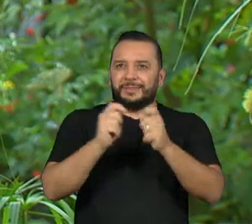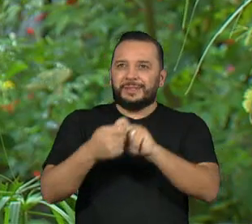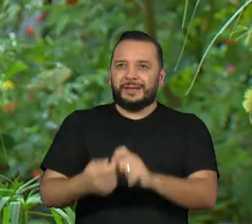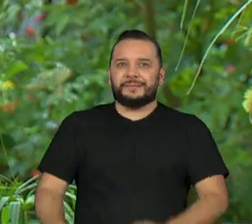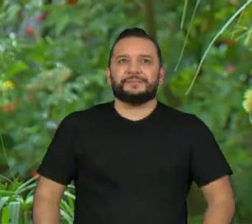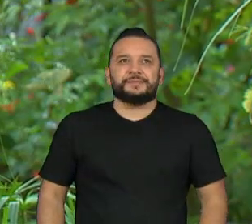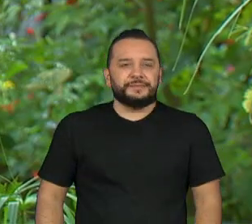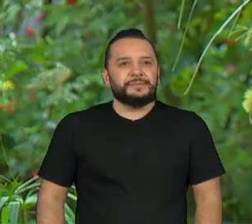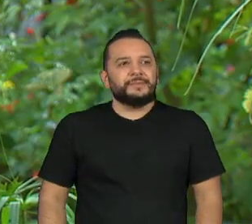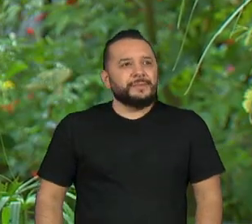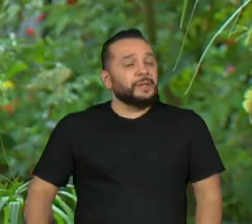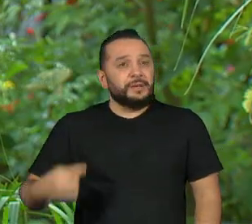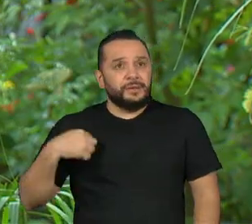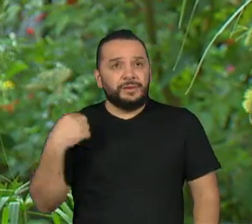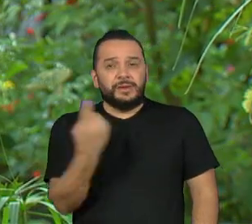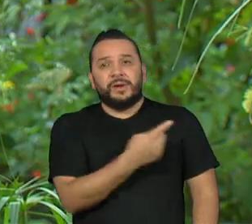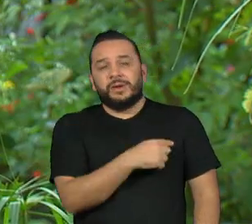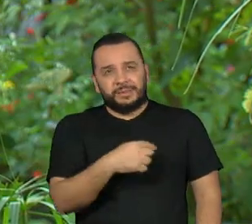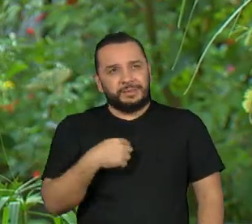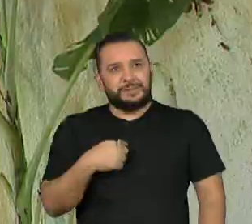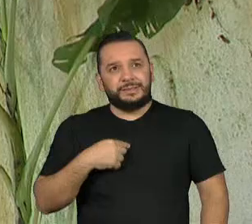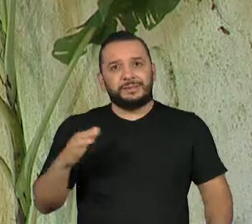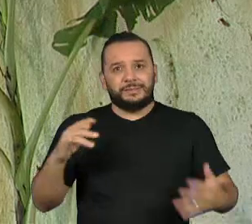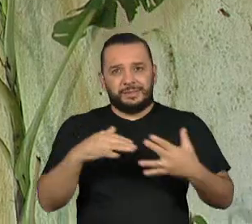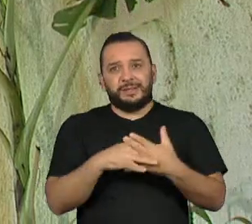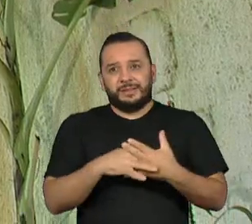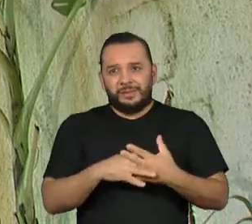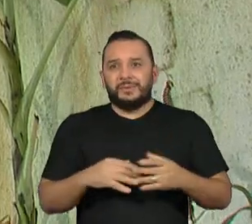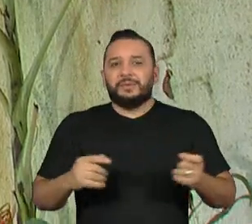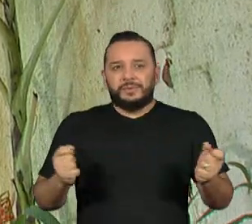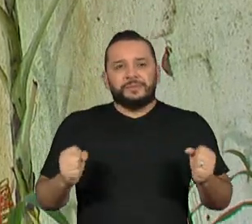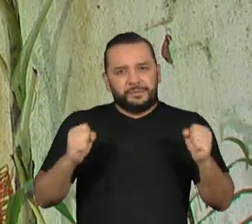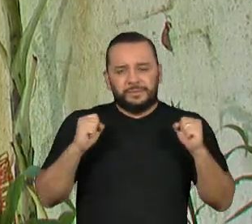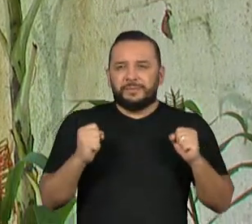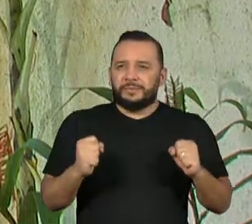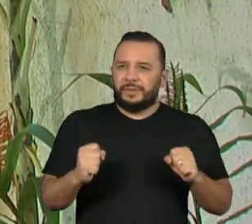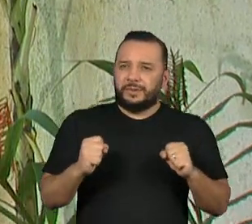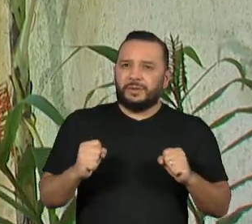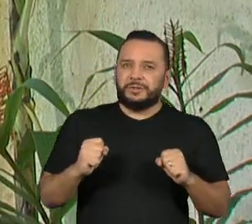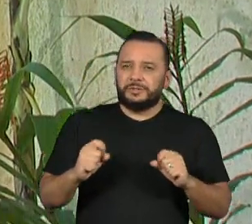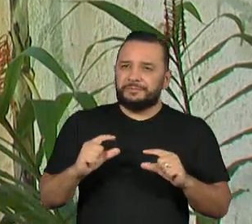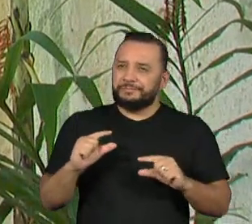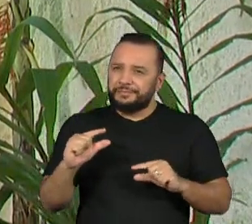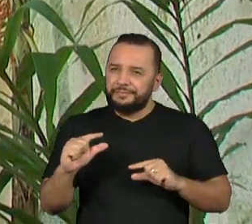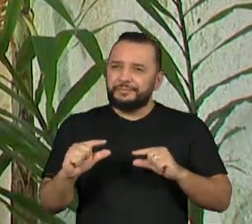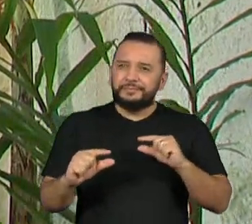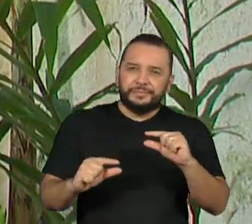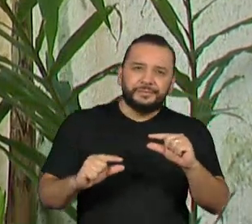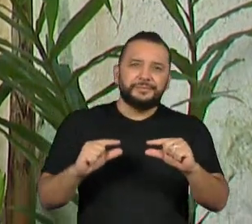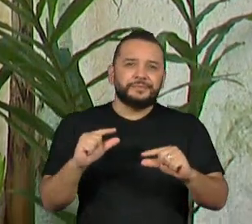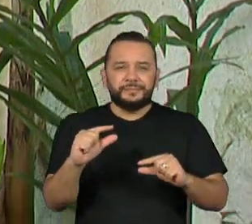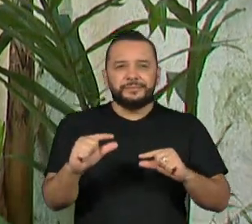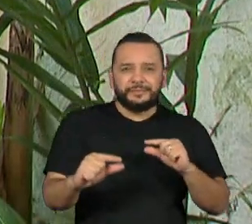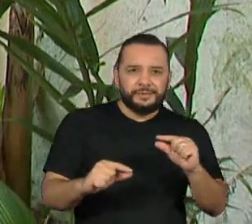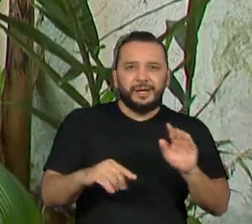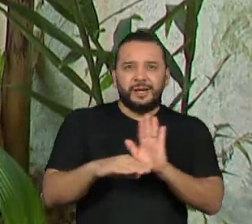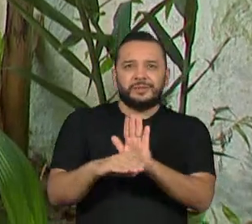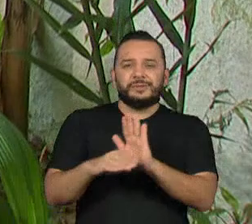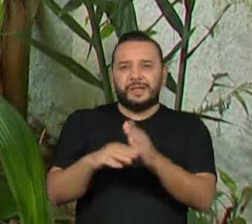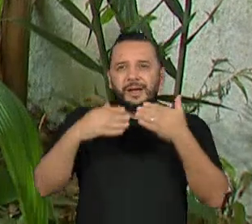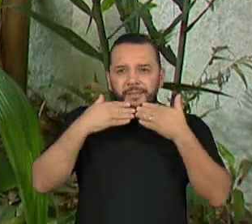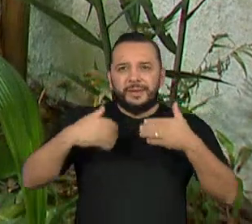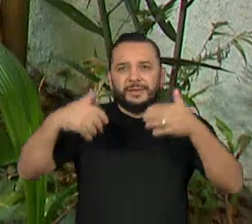cidadãos comuns, a gente pode fazer, mesmo que seja em pequena escala, uma grande diferença.